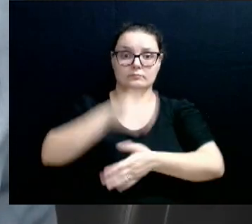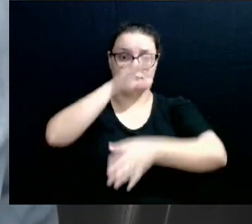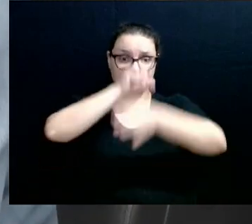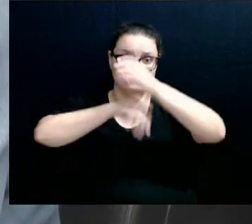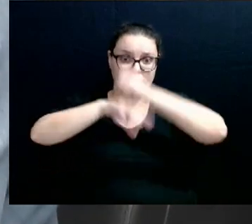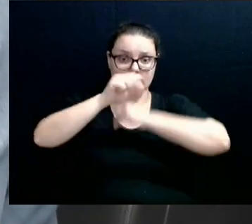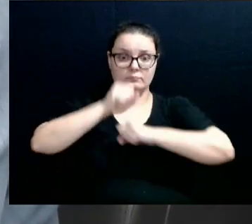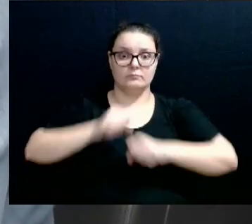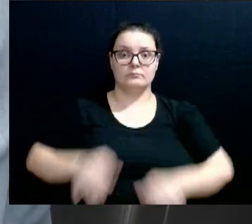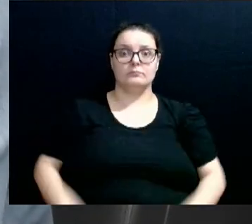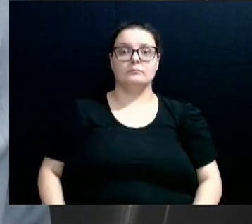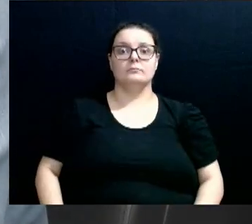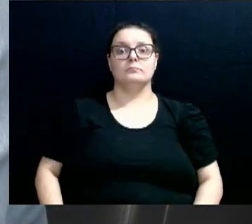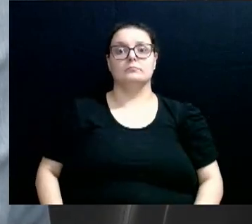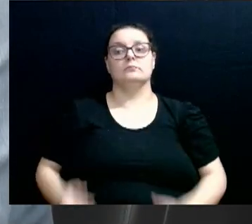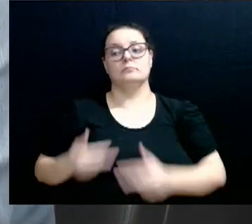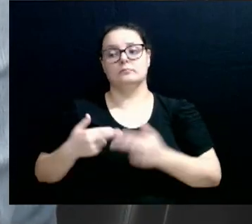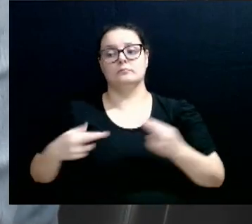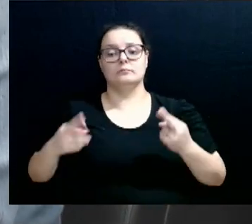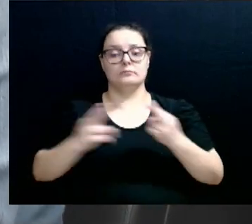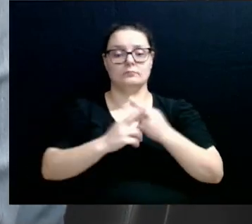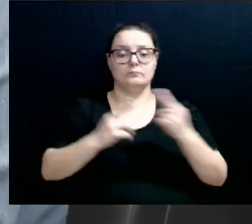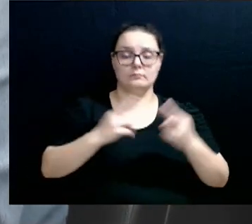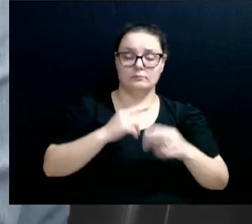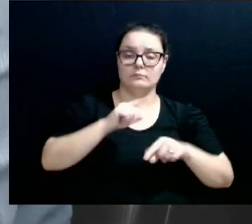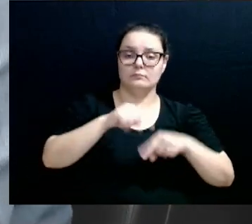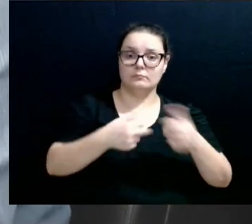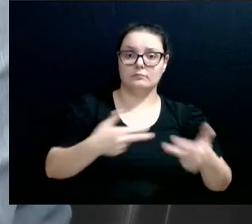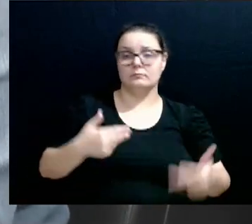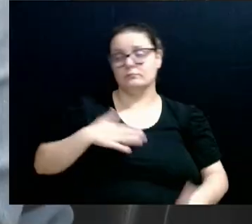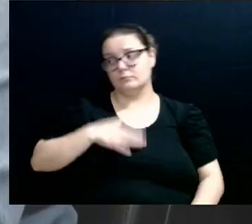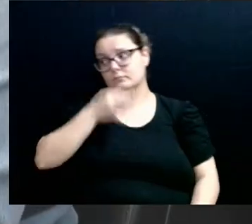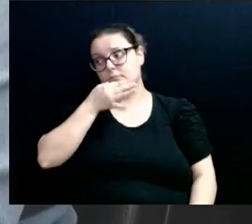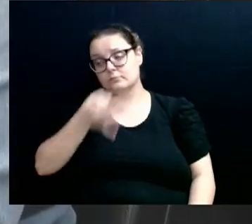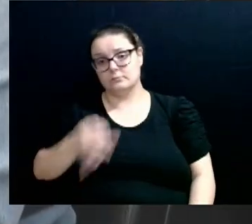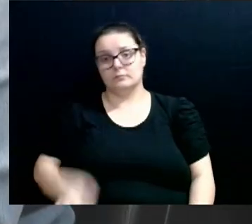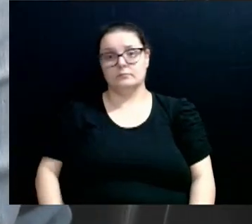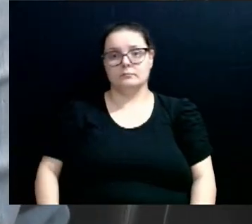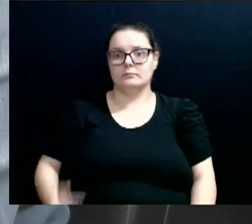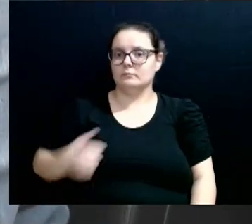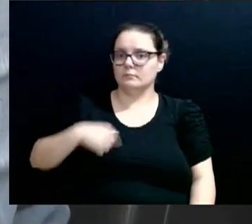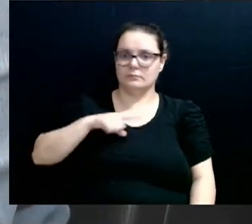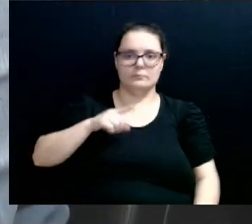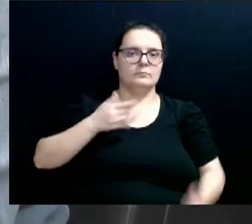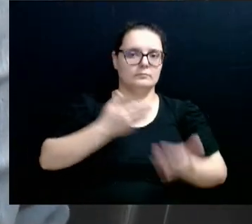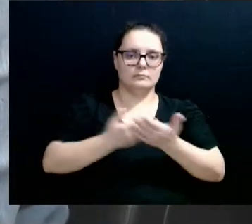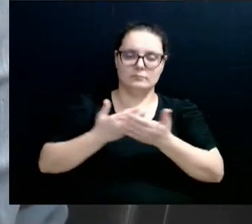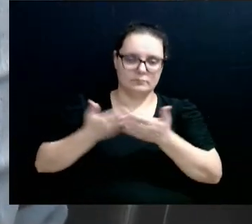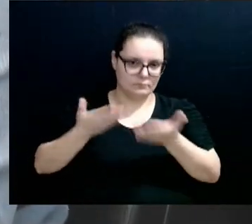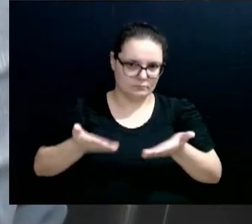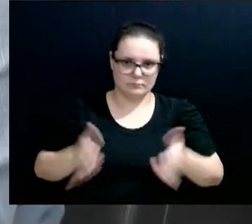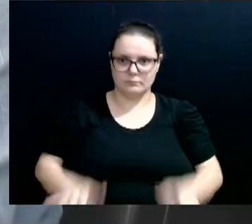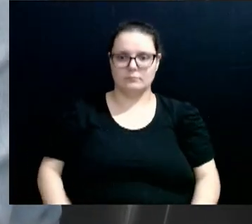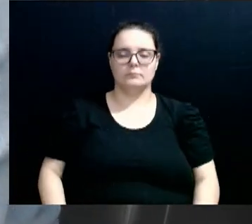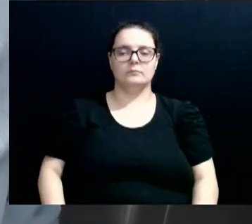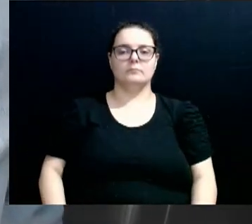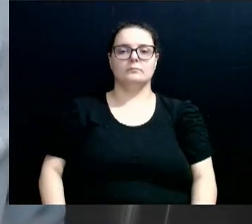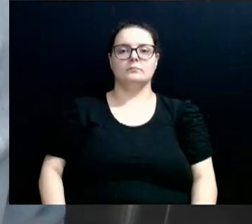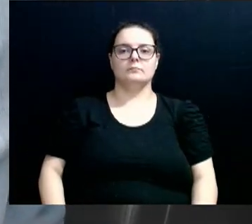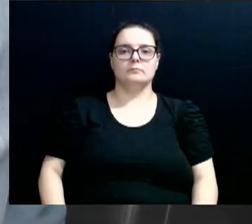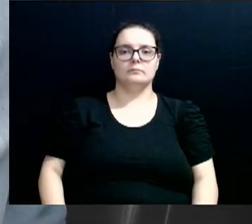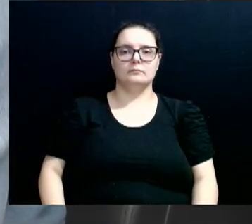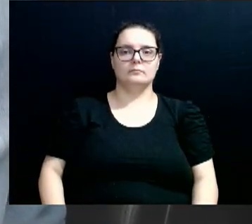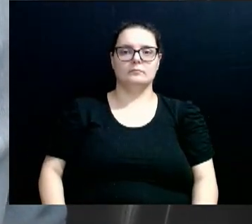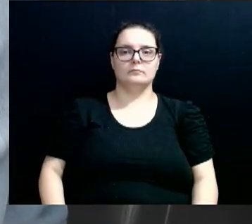estar associada à outra, na minha opinião, né? Claro, eu não sou estudioso disso, eu nem pretendo